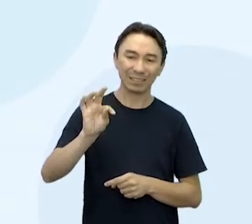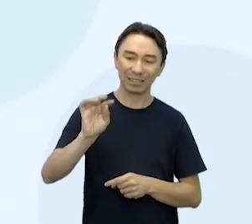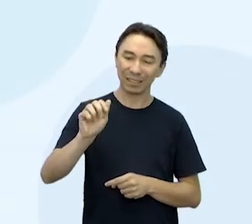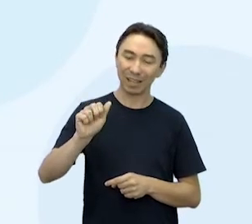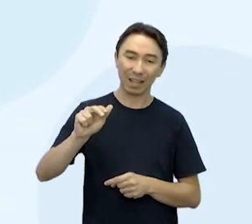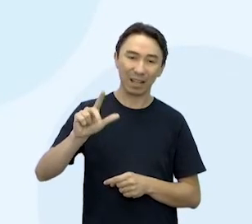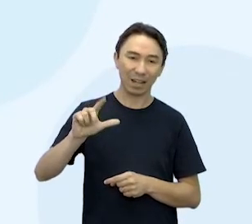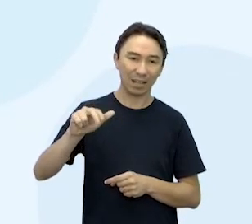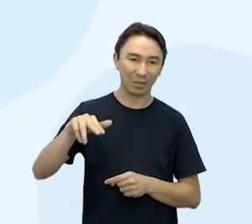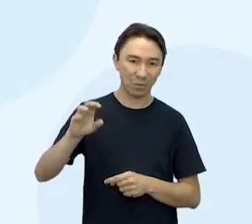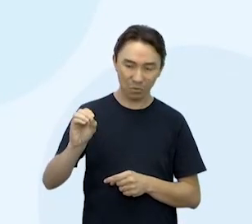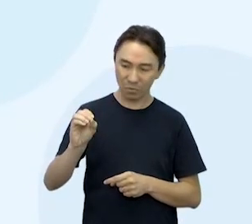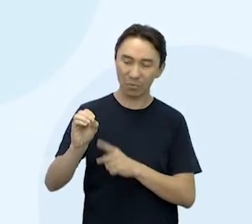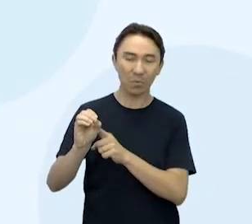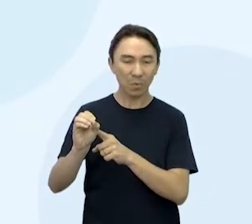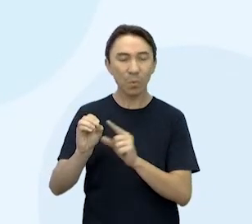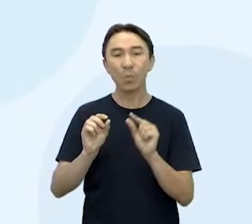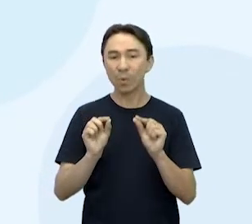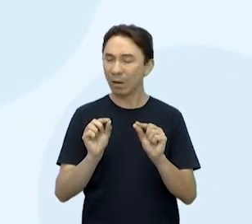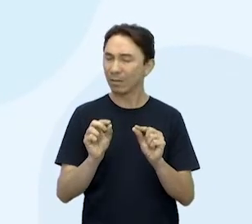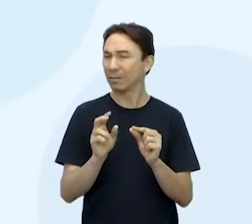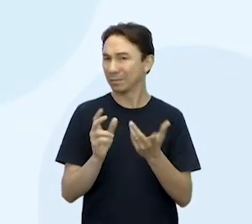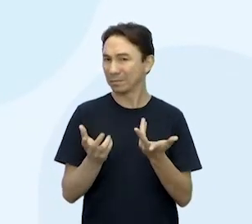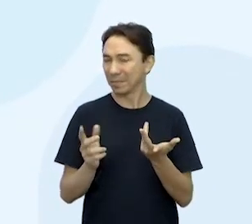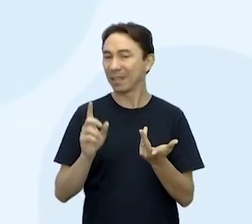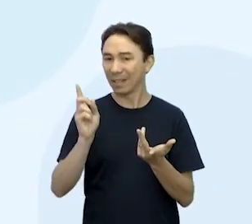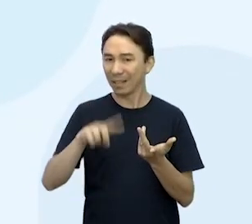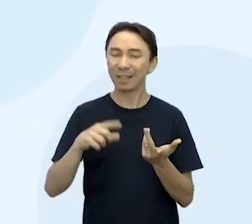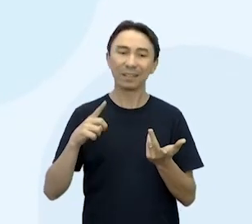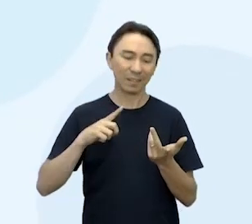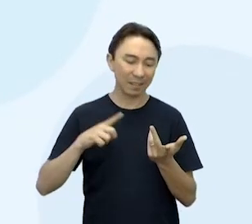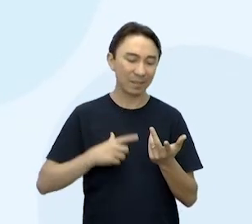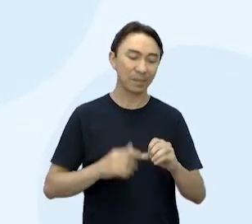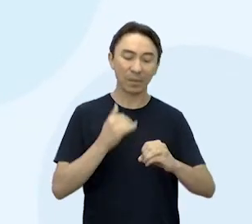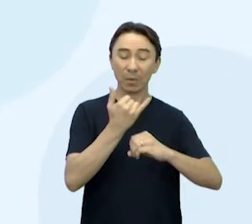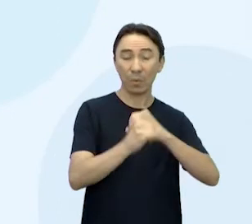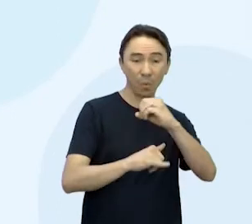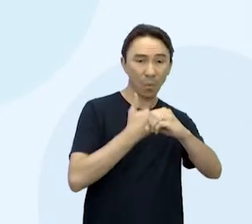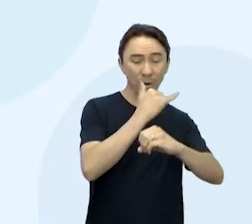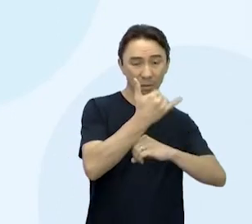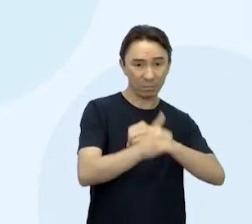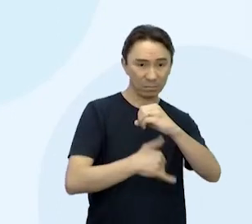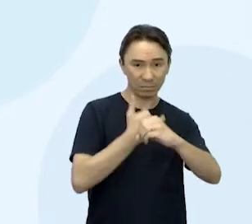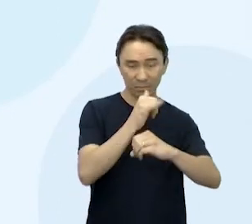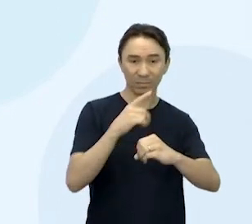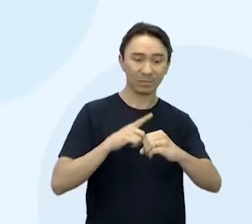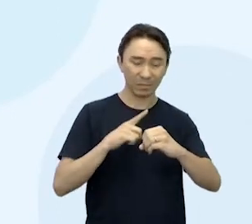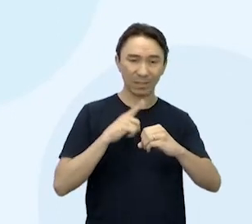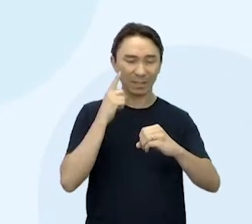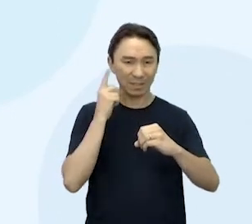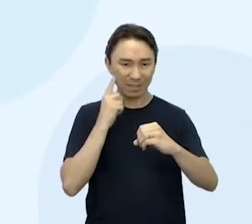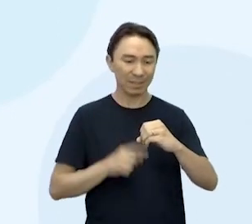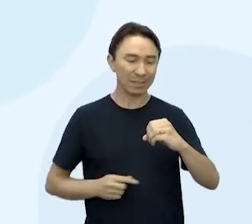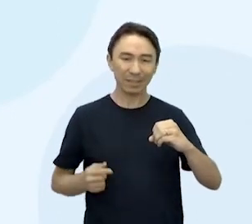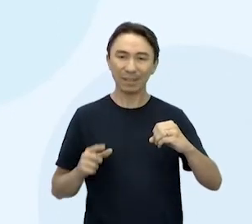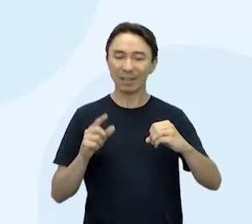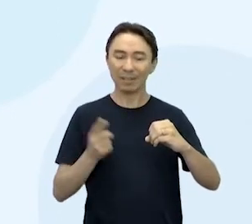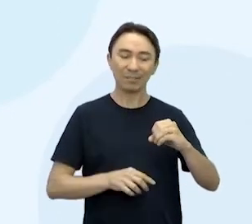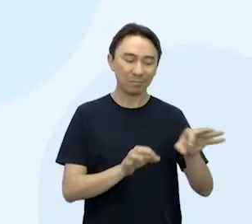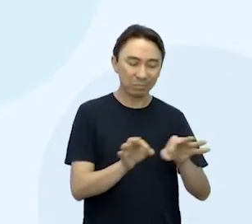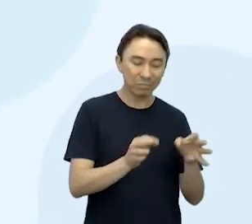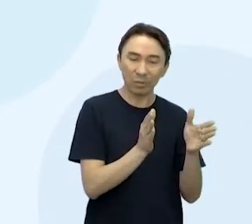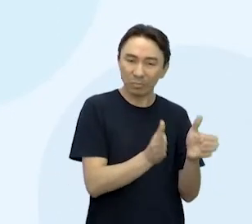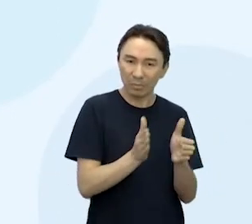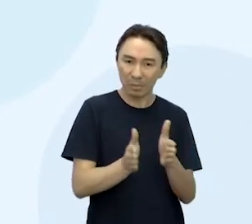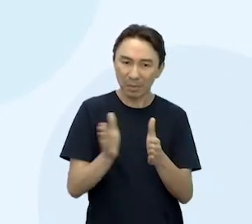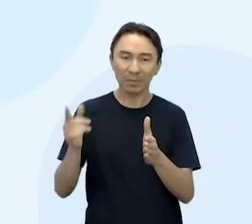ideia, vai formar uma rede cristalina, onde os átomos, geralmente, eles são organizados de forma geométrica, tá bom? E